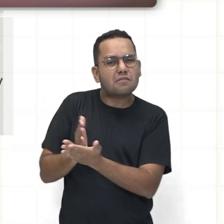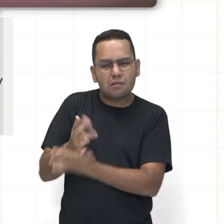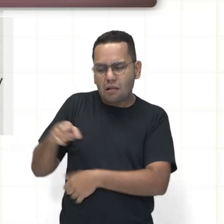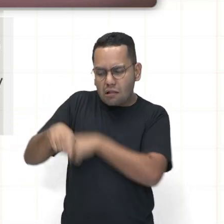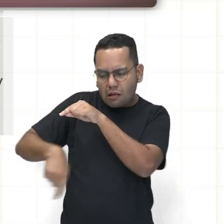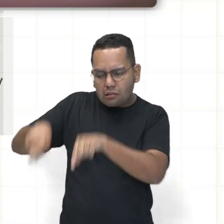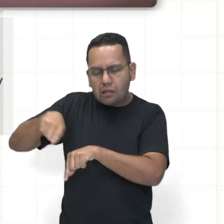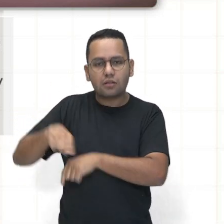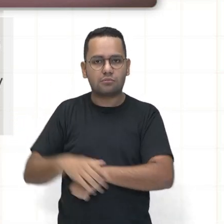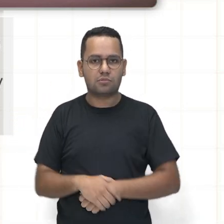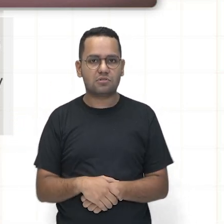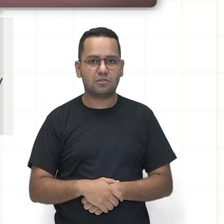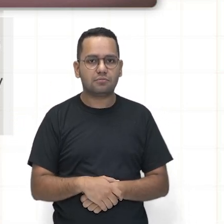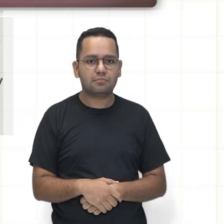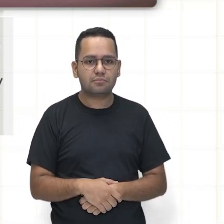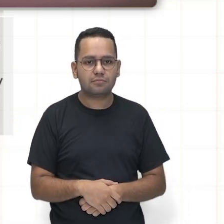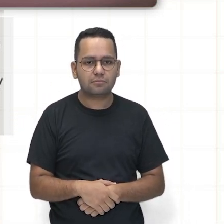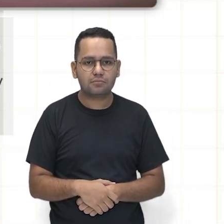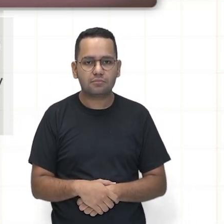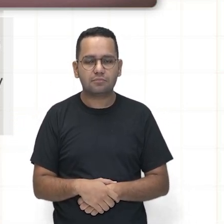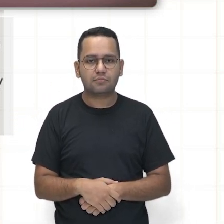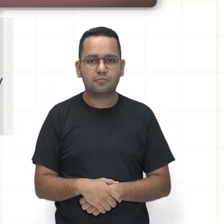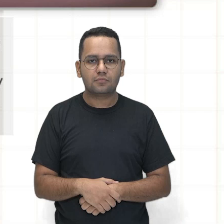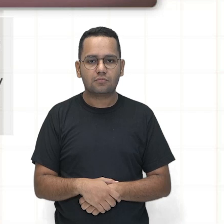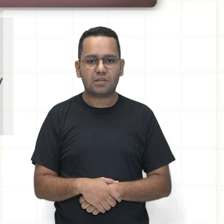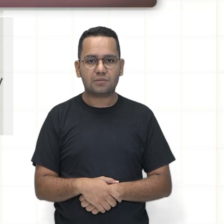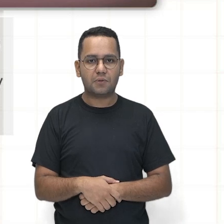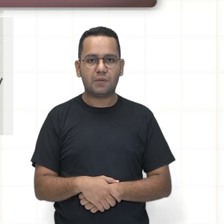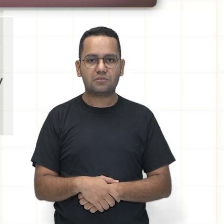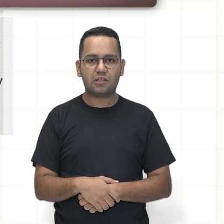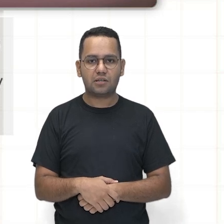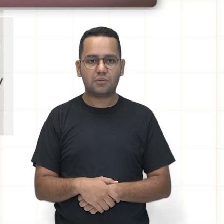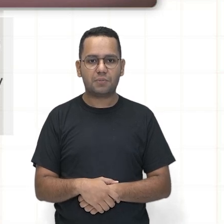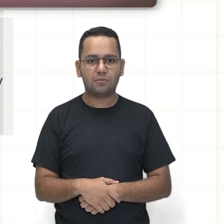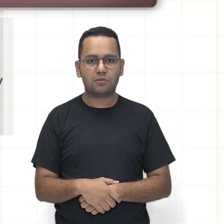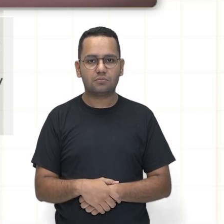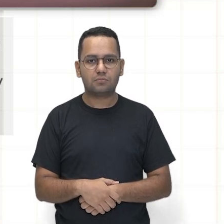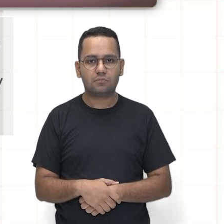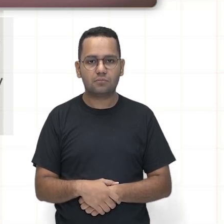questão abolicionista, nós precisamos estar,